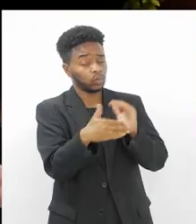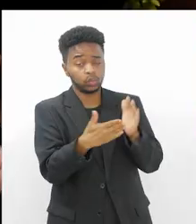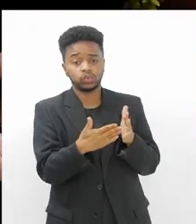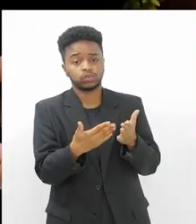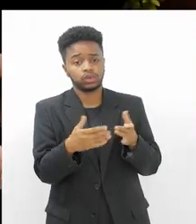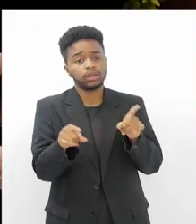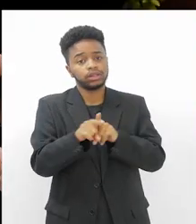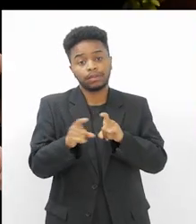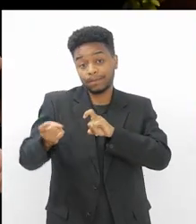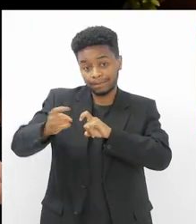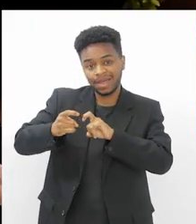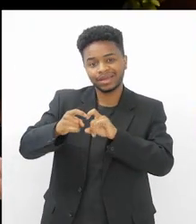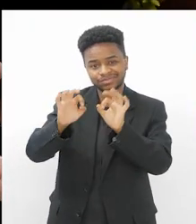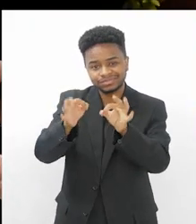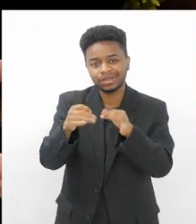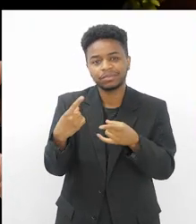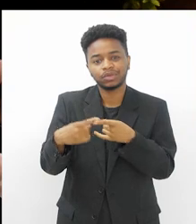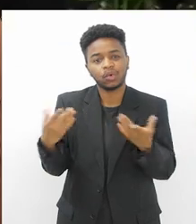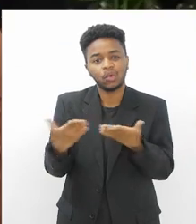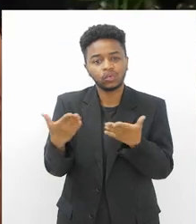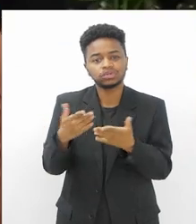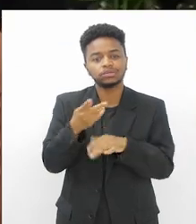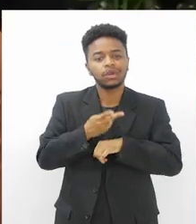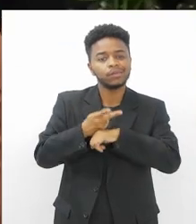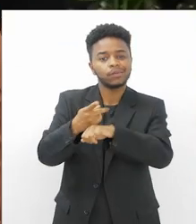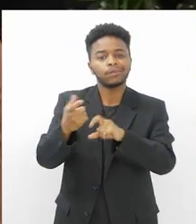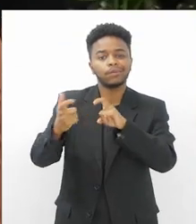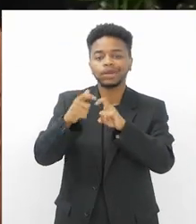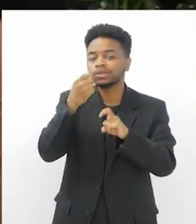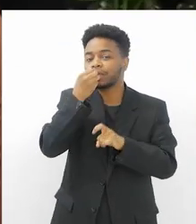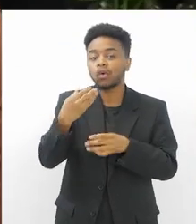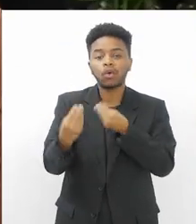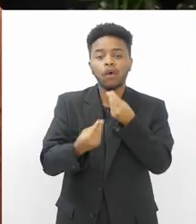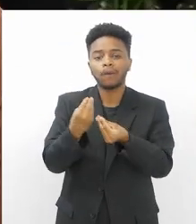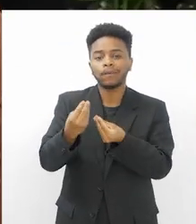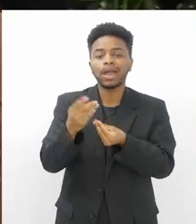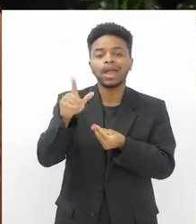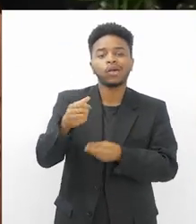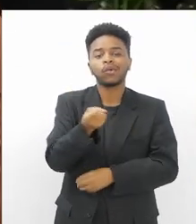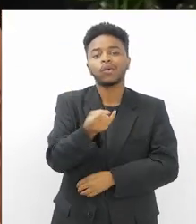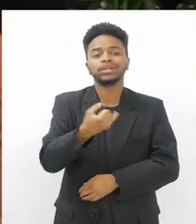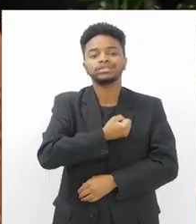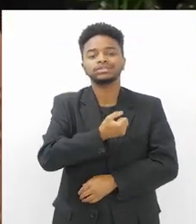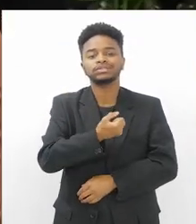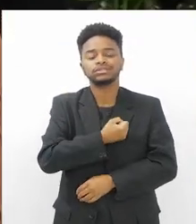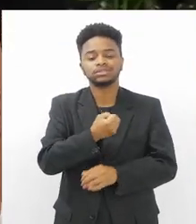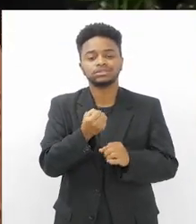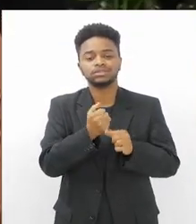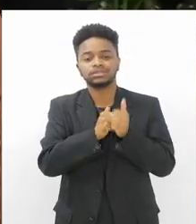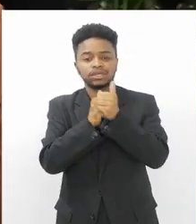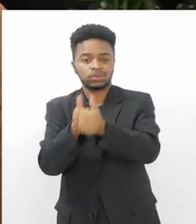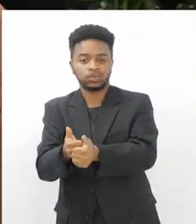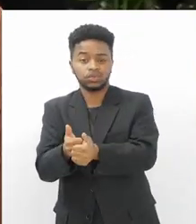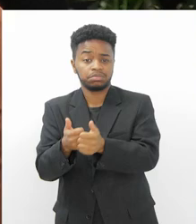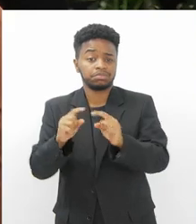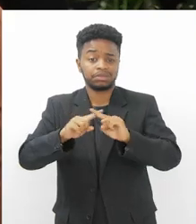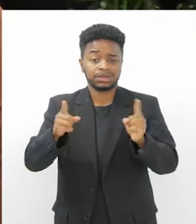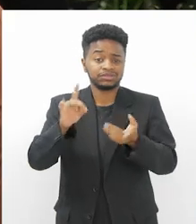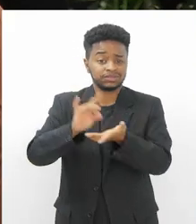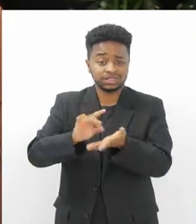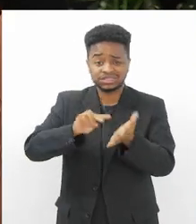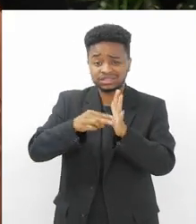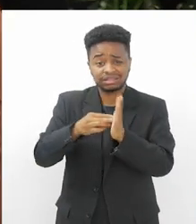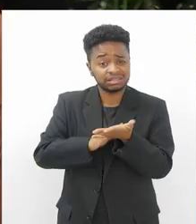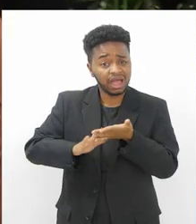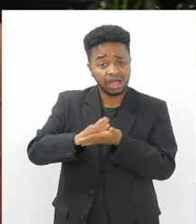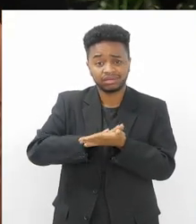né? Totalmente. Até questão de médico, né? Hoje em dia você procura um bom médico, tem gente que dá referência como número de seguidores em rede